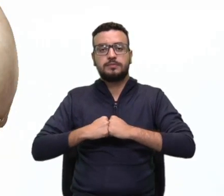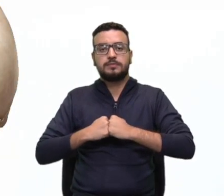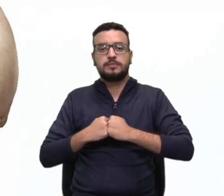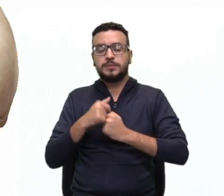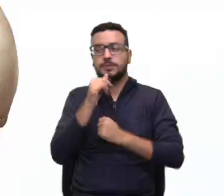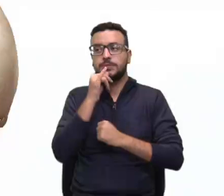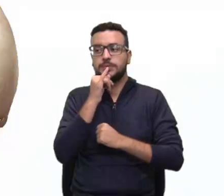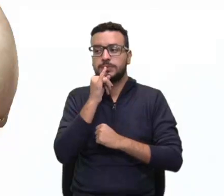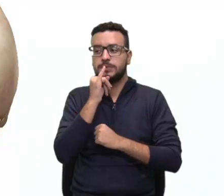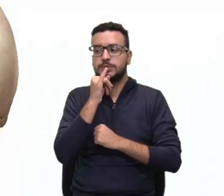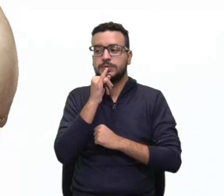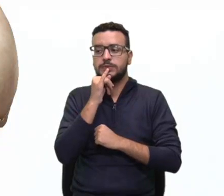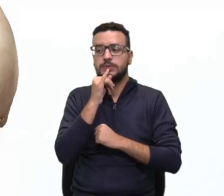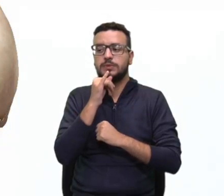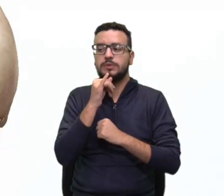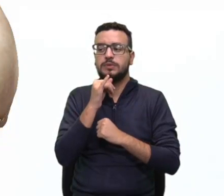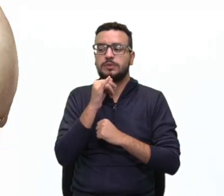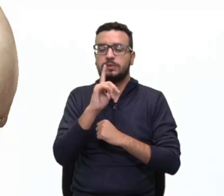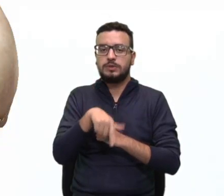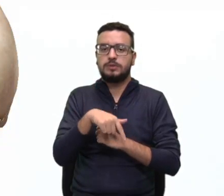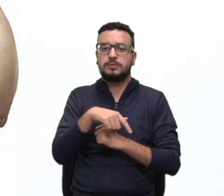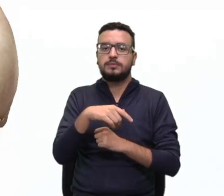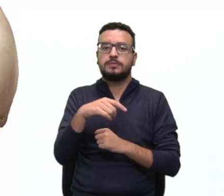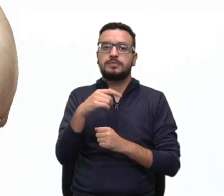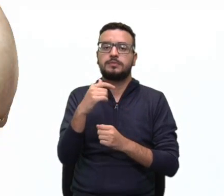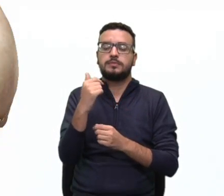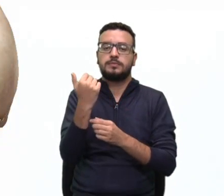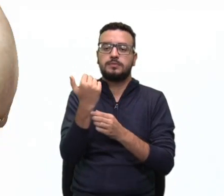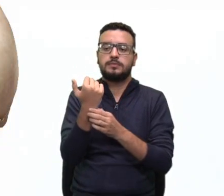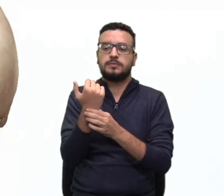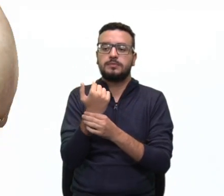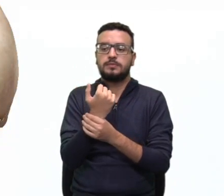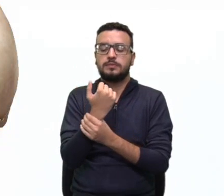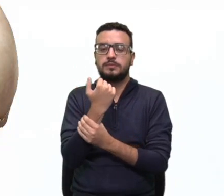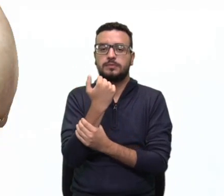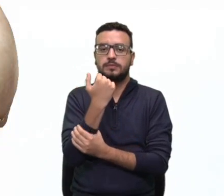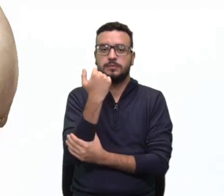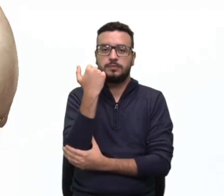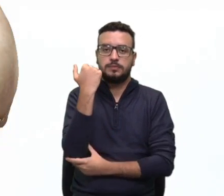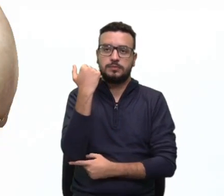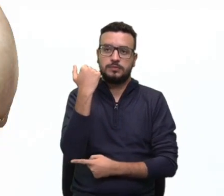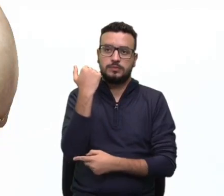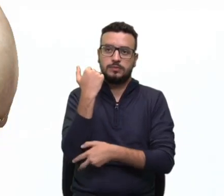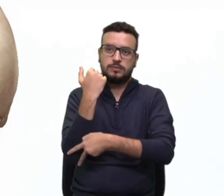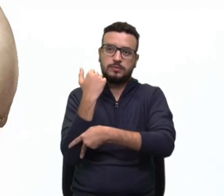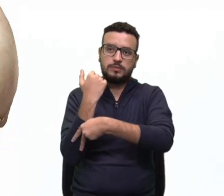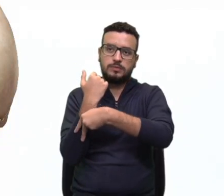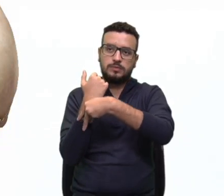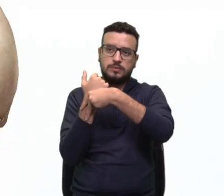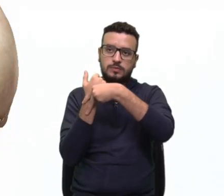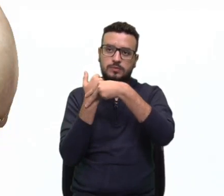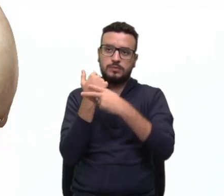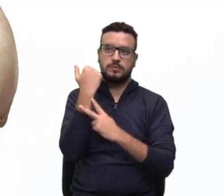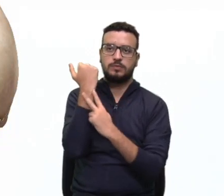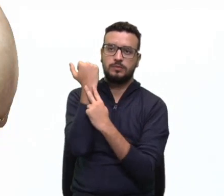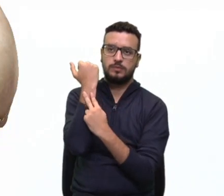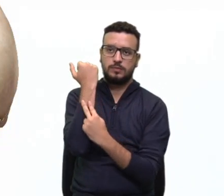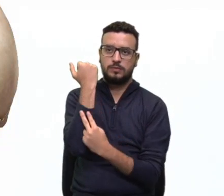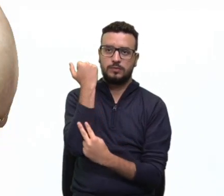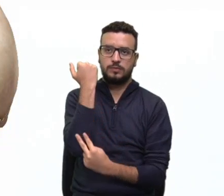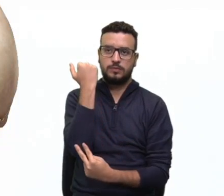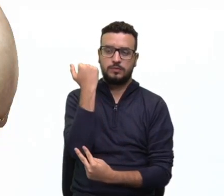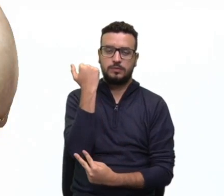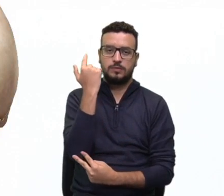exemplo, entre os ossos do antebraço. Quem que são os ossos do antebraço? Lembra lá da primeira teleaula?